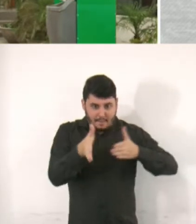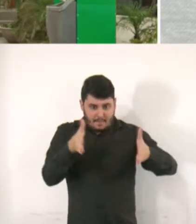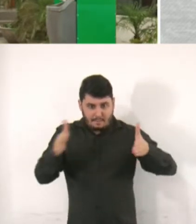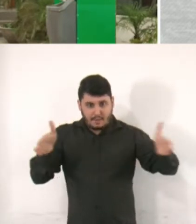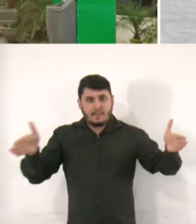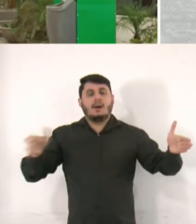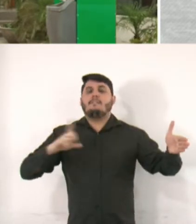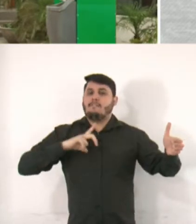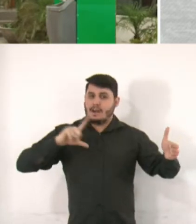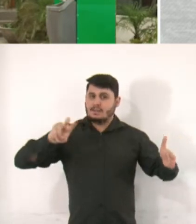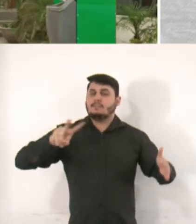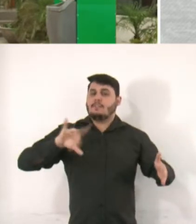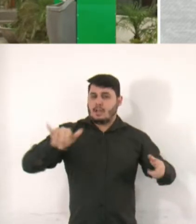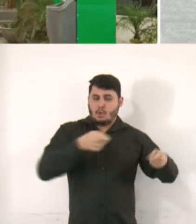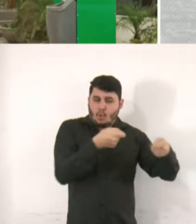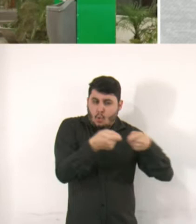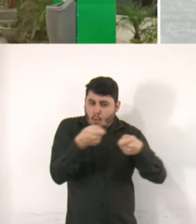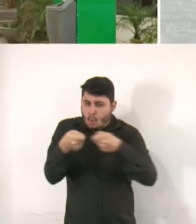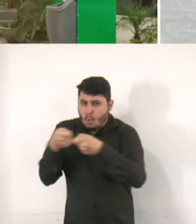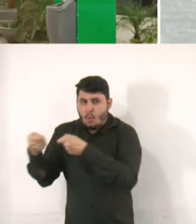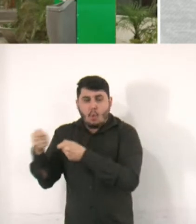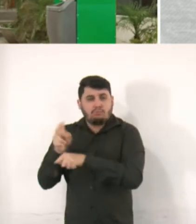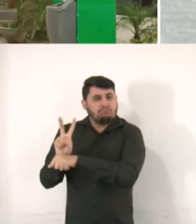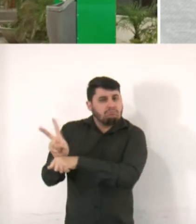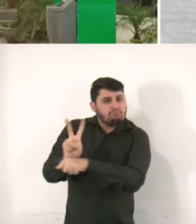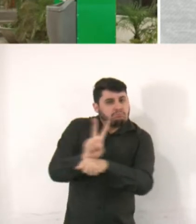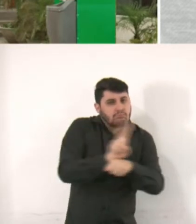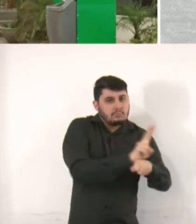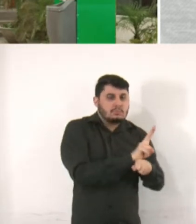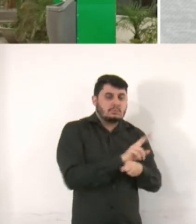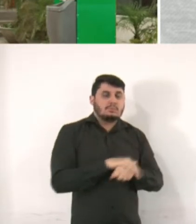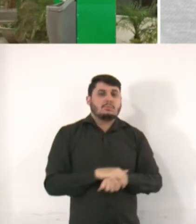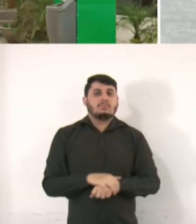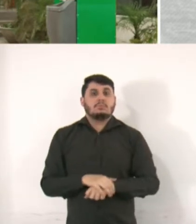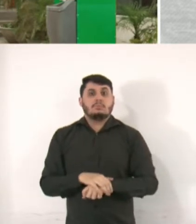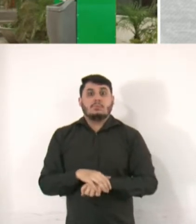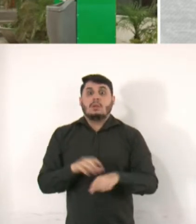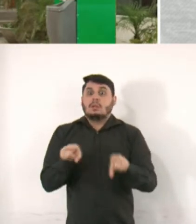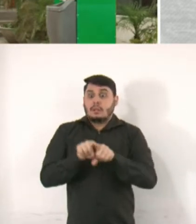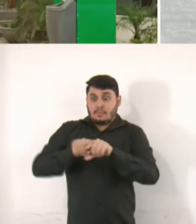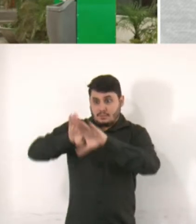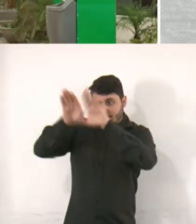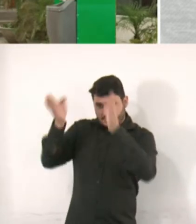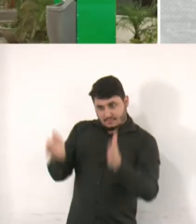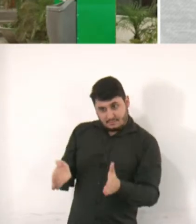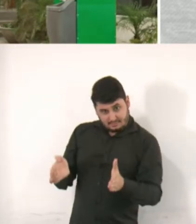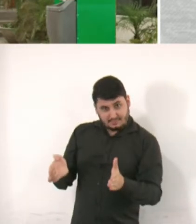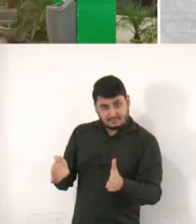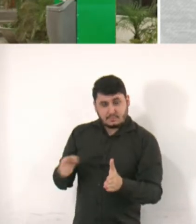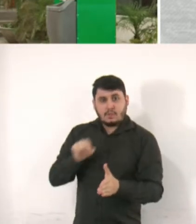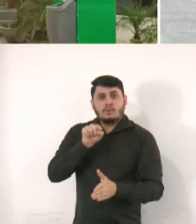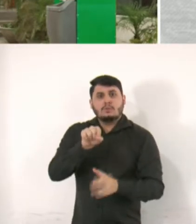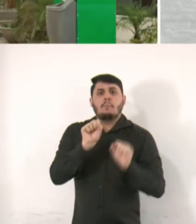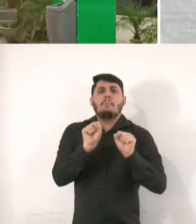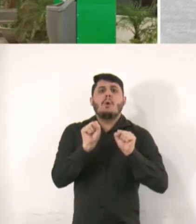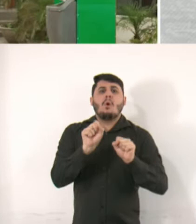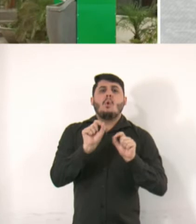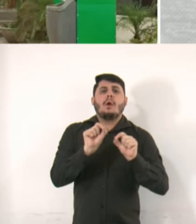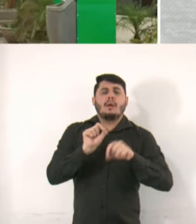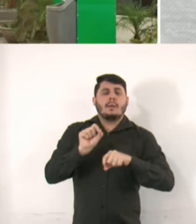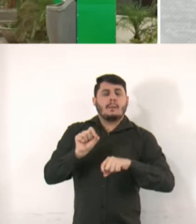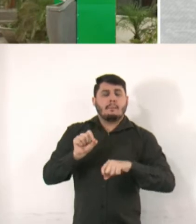acionados pelo pedal, ou seja, você com o pé você aciona a torneira, enfim, o dispenser de